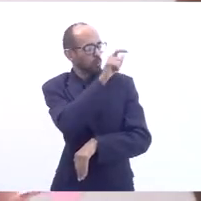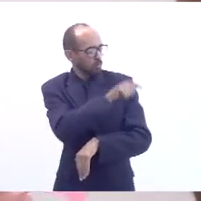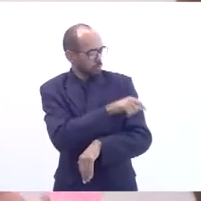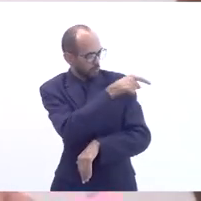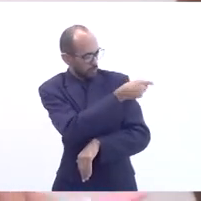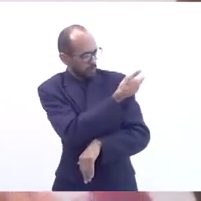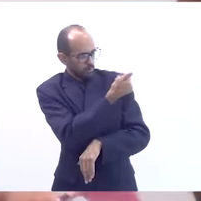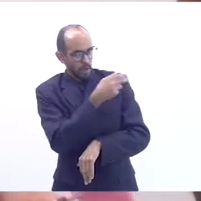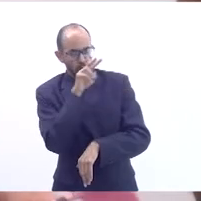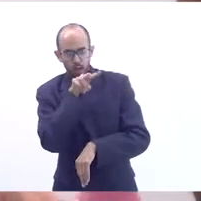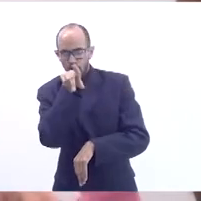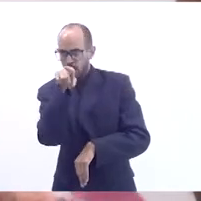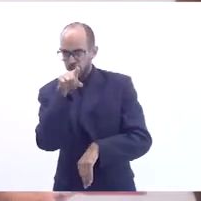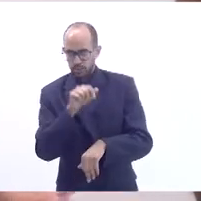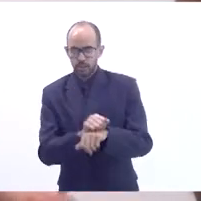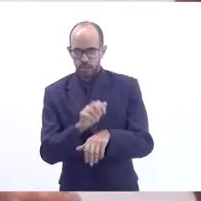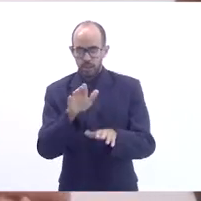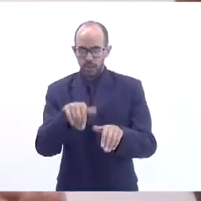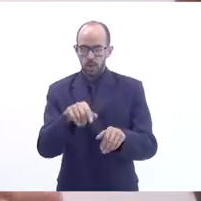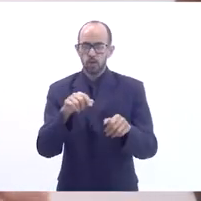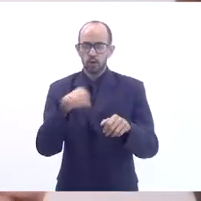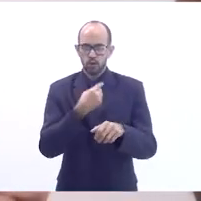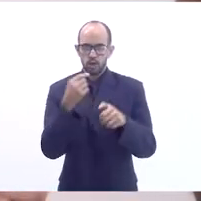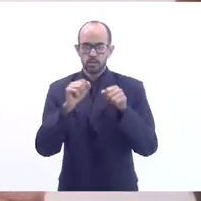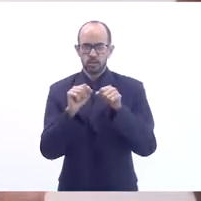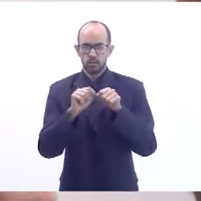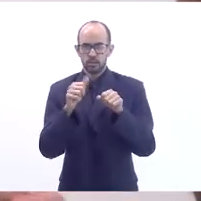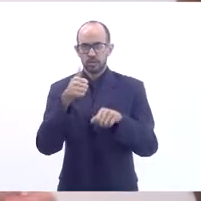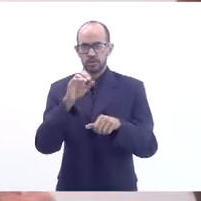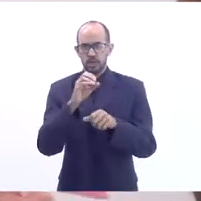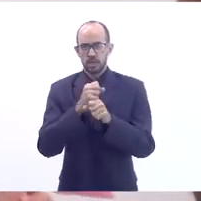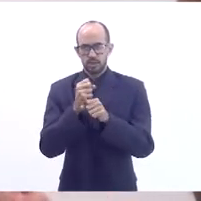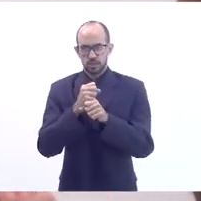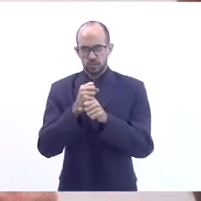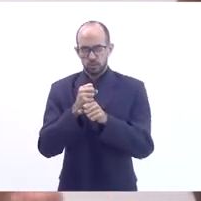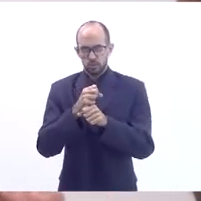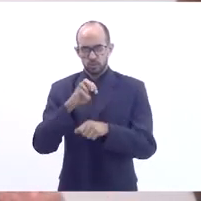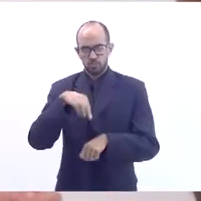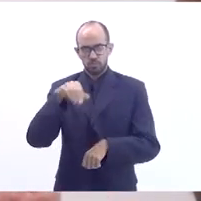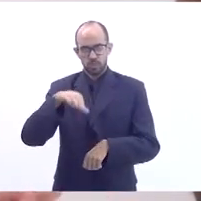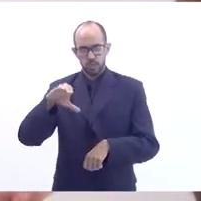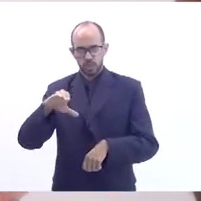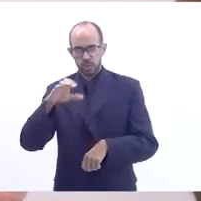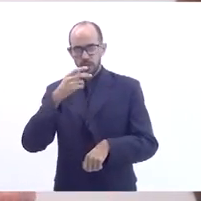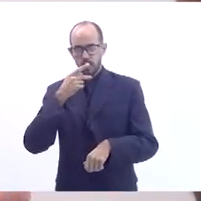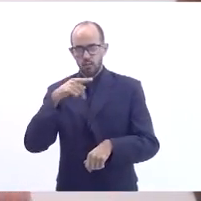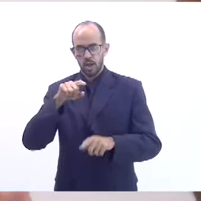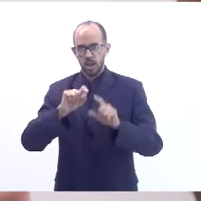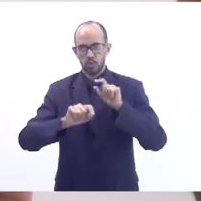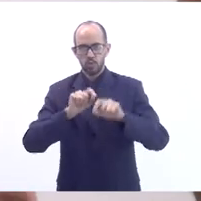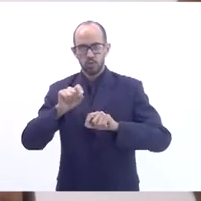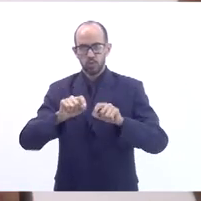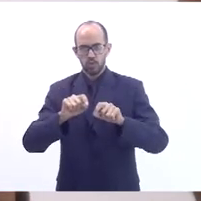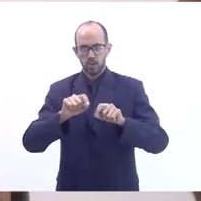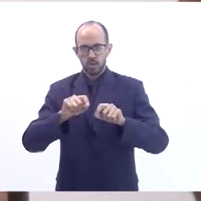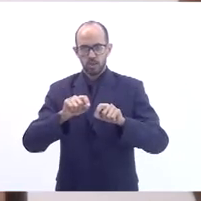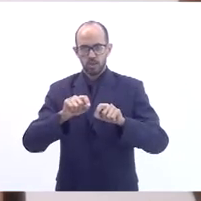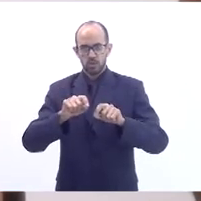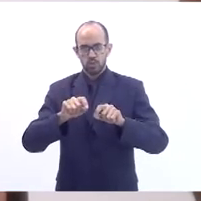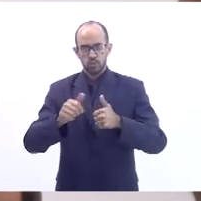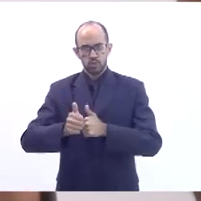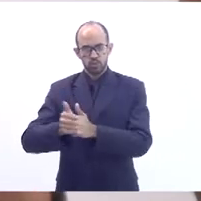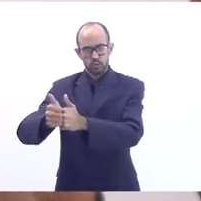vai fazer nesses 10 anos né é o me que tava falando né dessa questão da dos